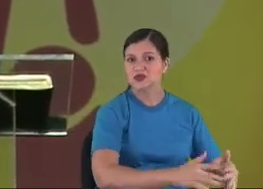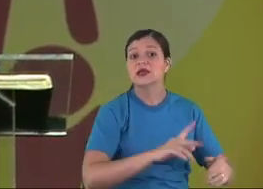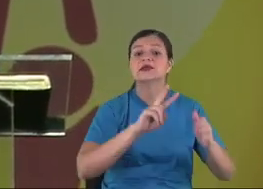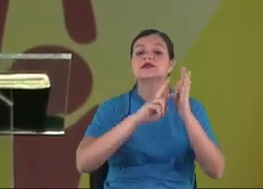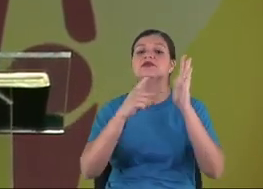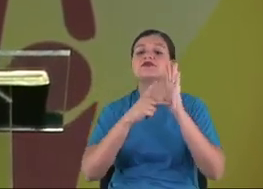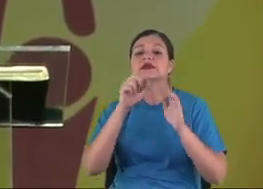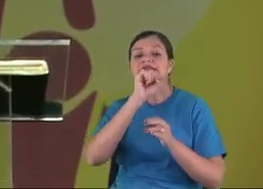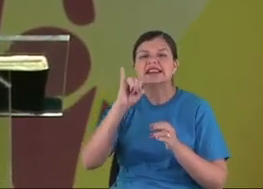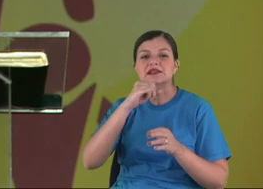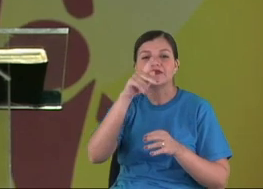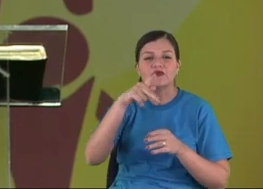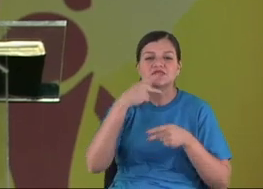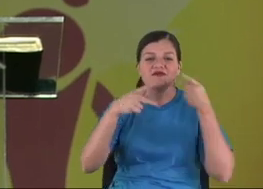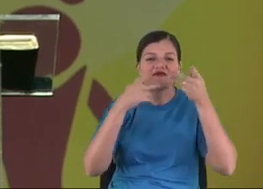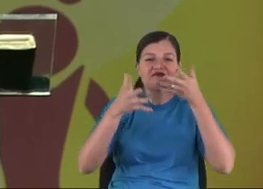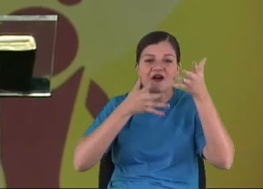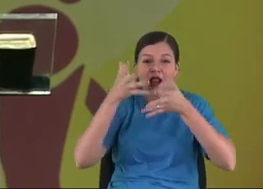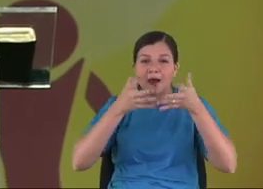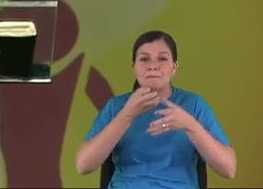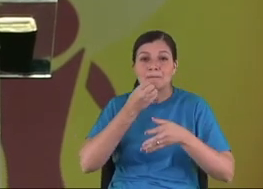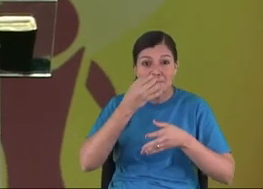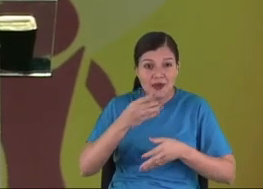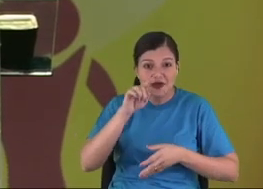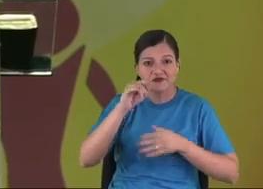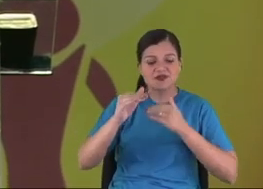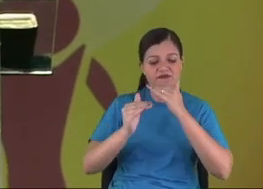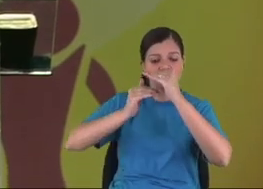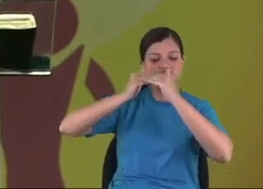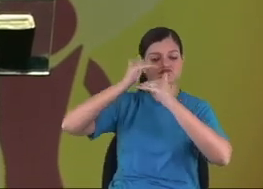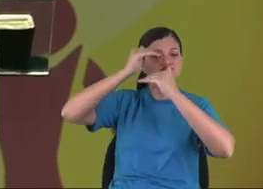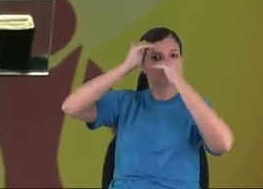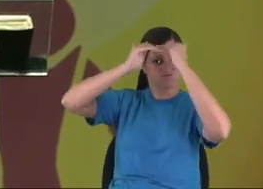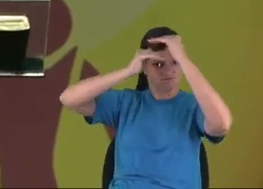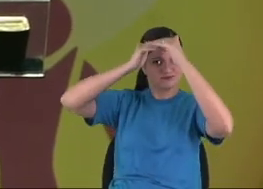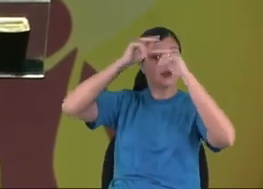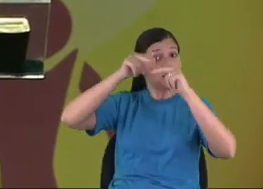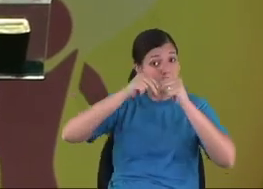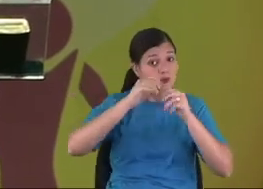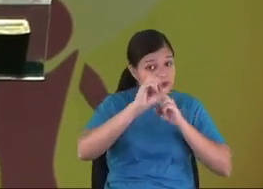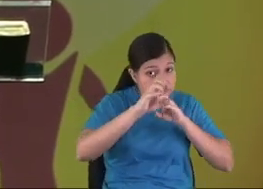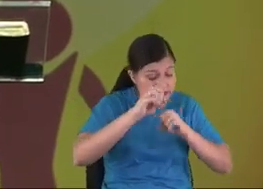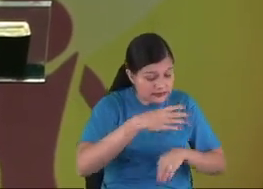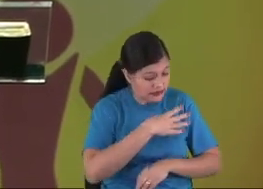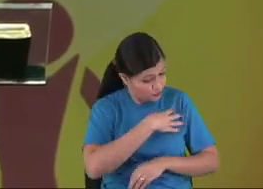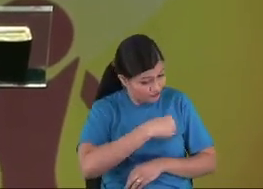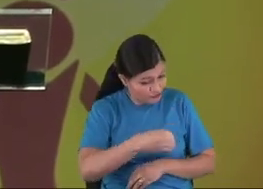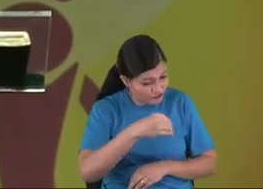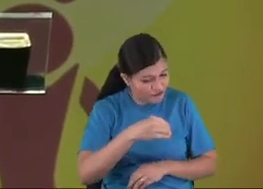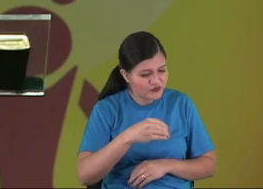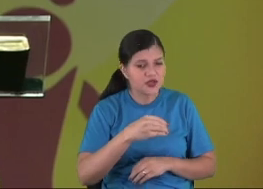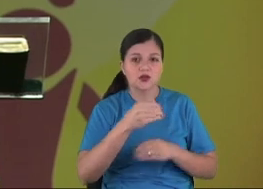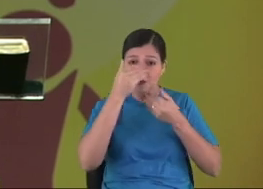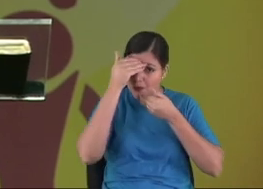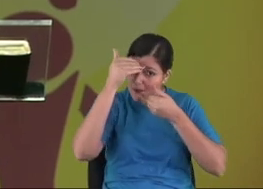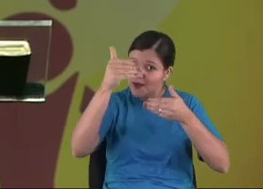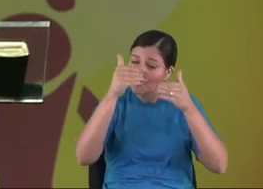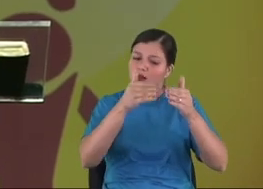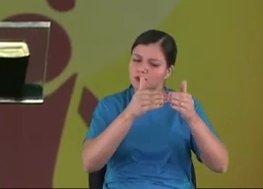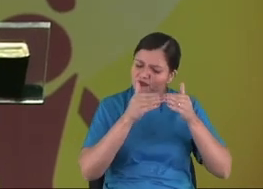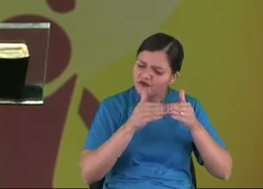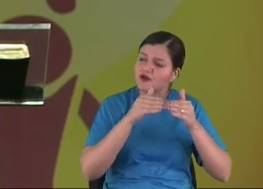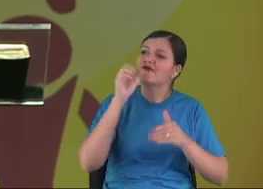cargos. Por isso, ensine o seu filho desde cedo a dizer: obrigado, por favor, sim senhor, desculpe.